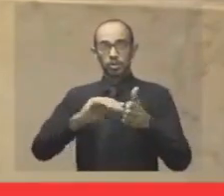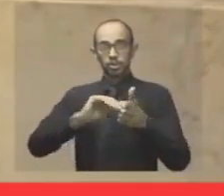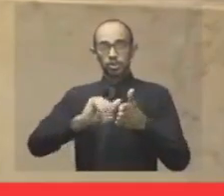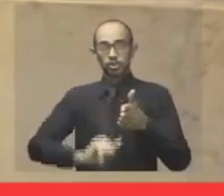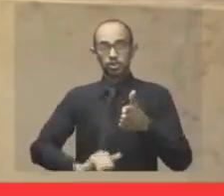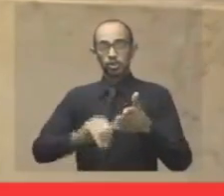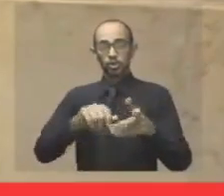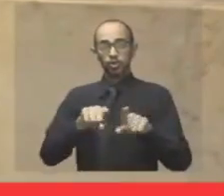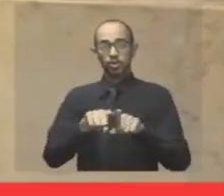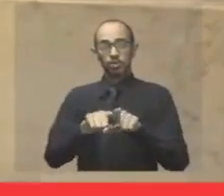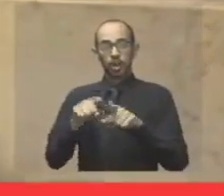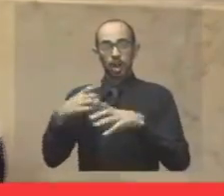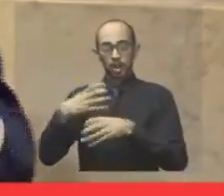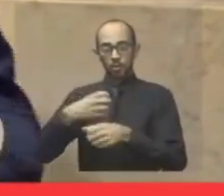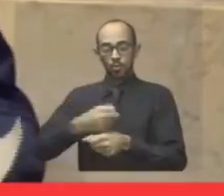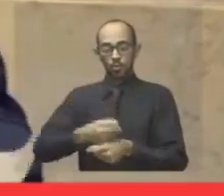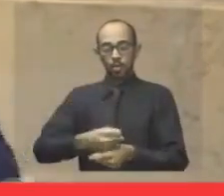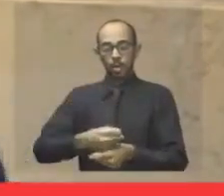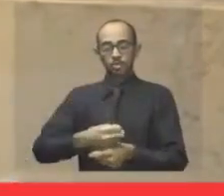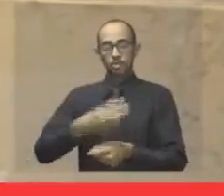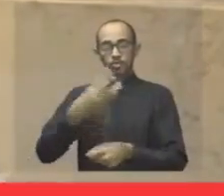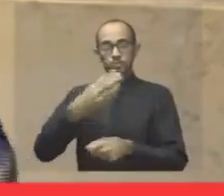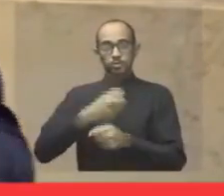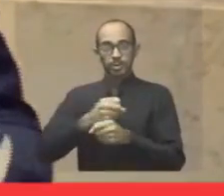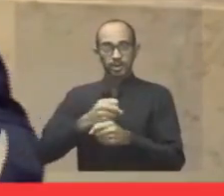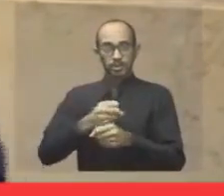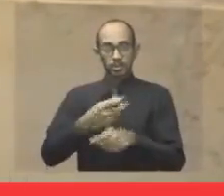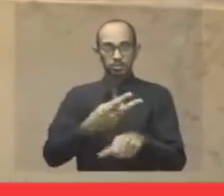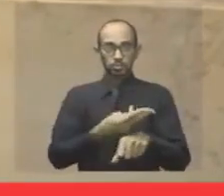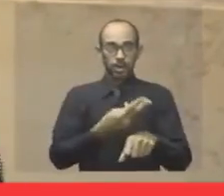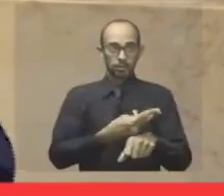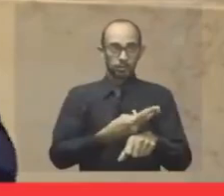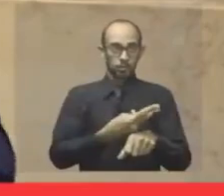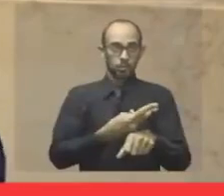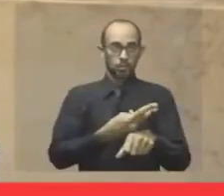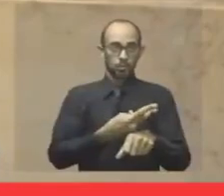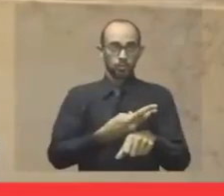para contagem dos triênios. Depois,